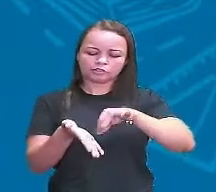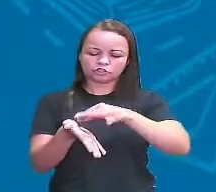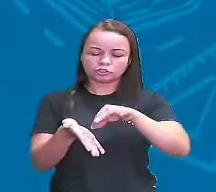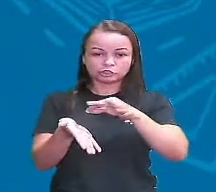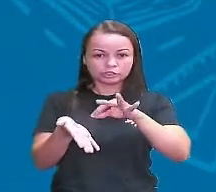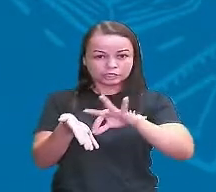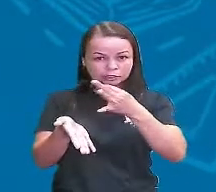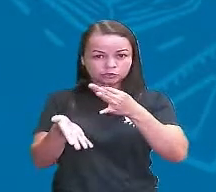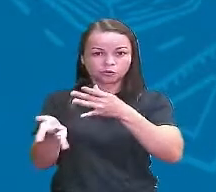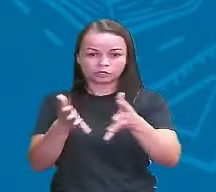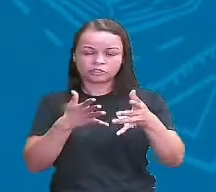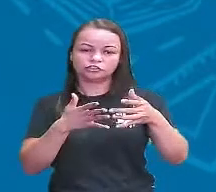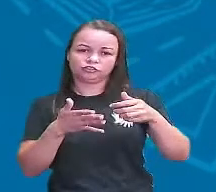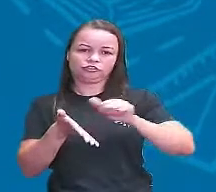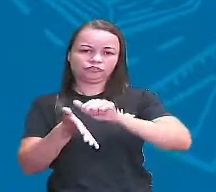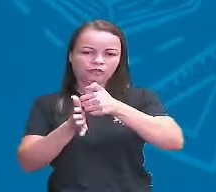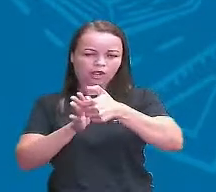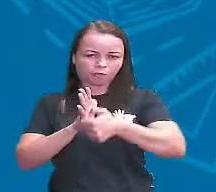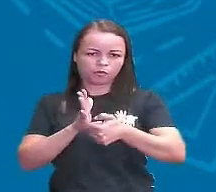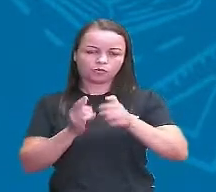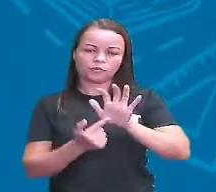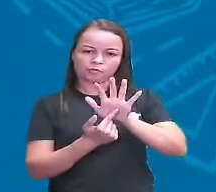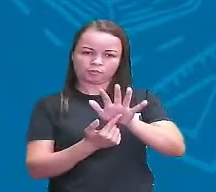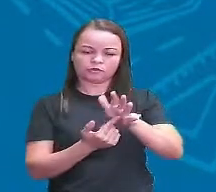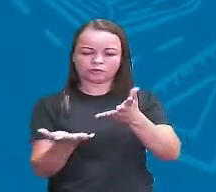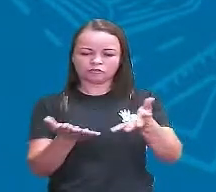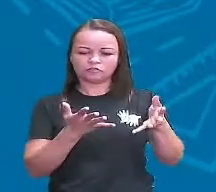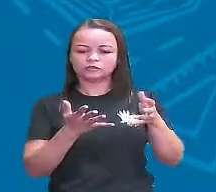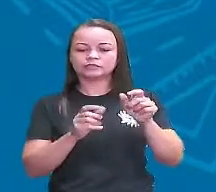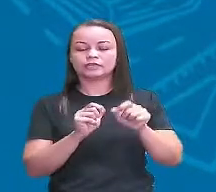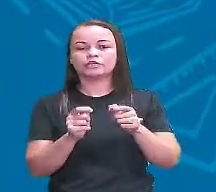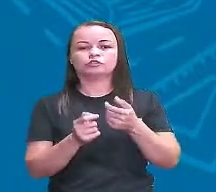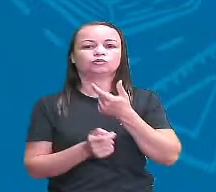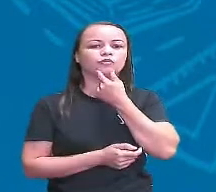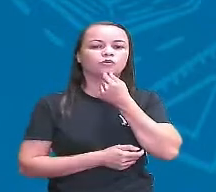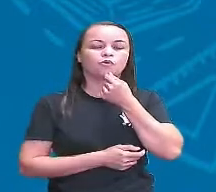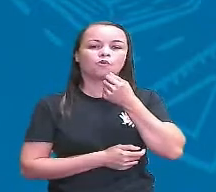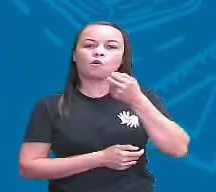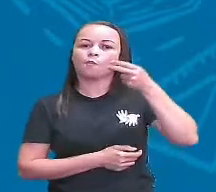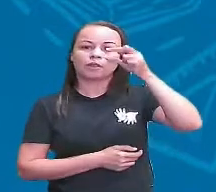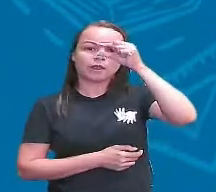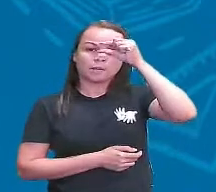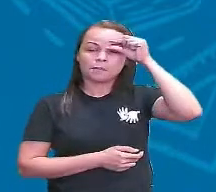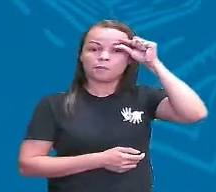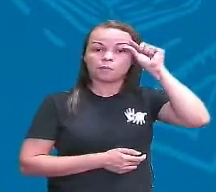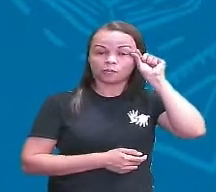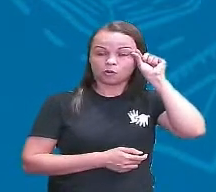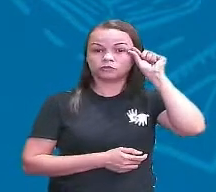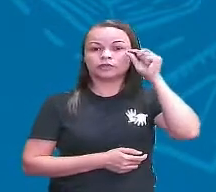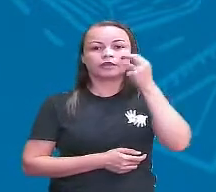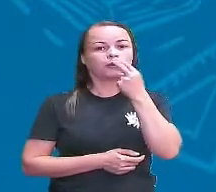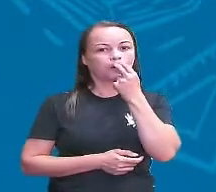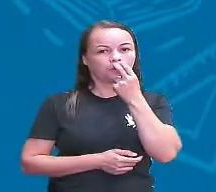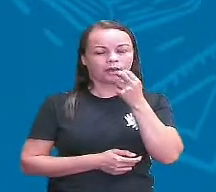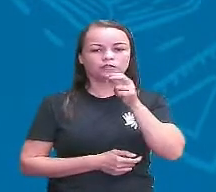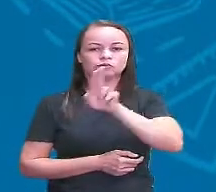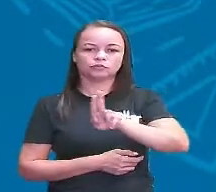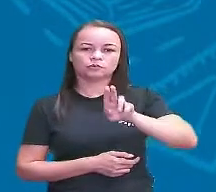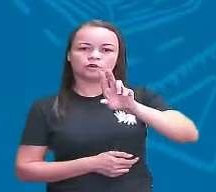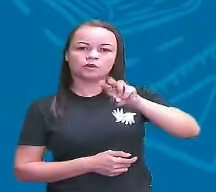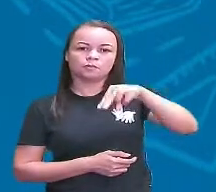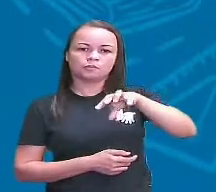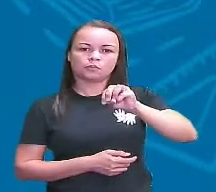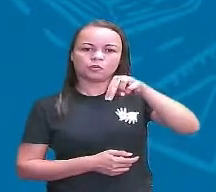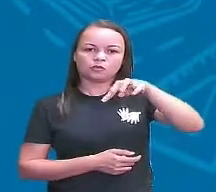vocês Monteiro Lobato. Quem aqui conhece o Sítio do Pica-Pau Amarelo, né? Que tem aí aquele personagem